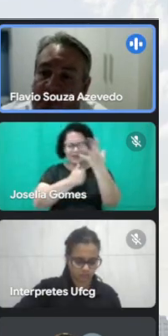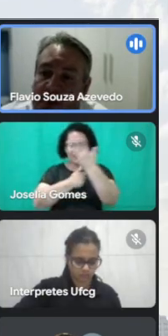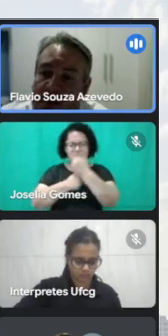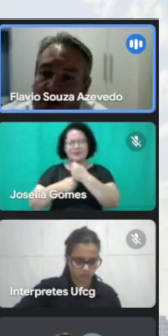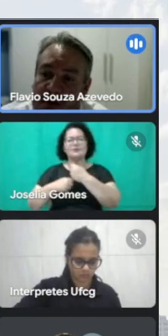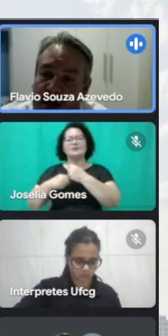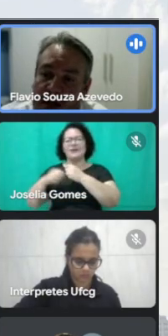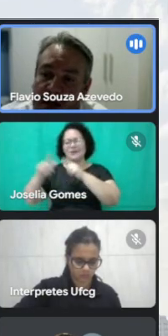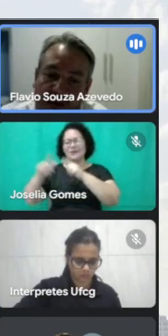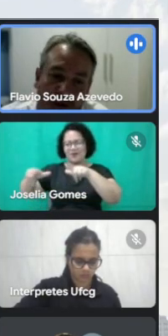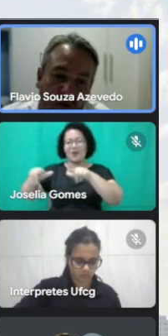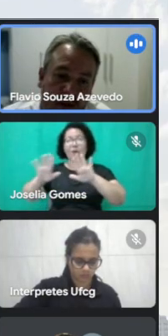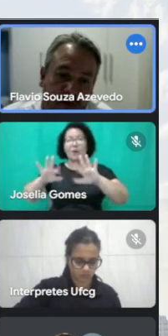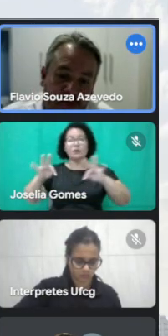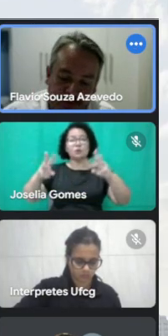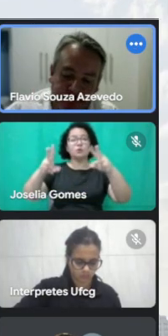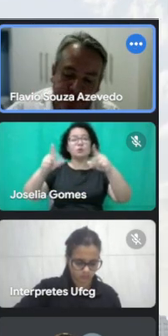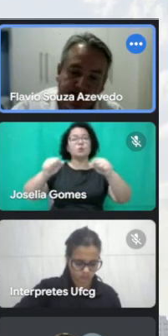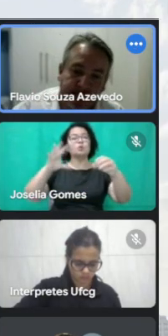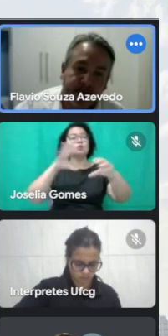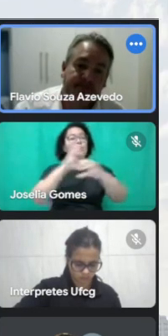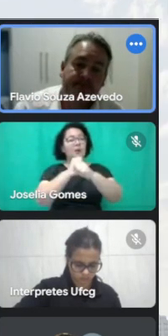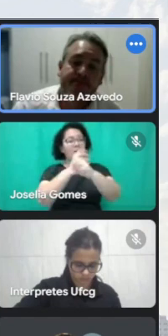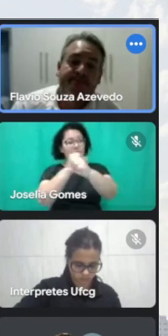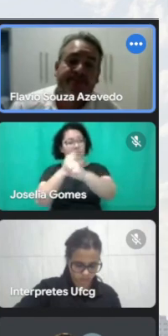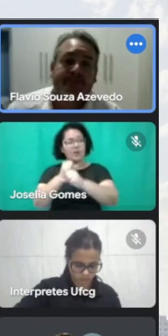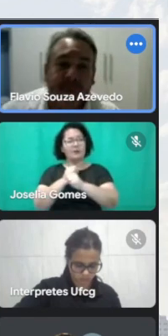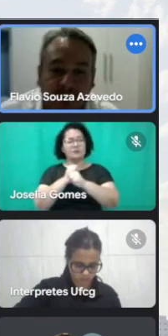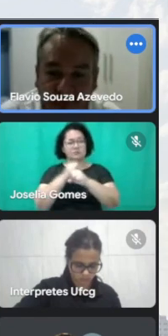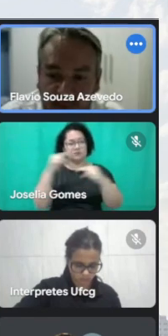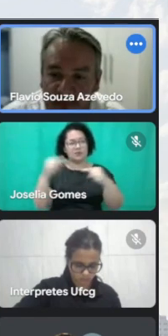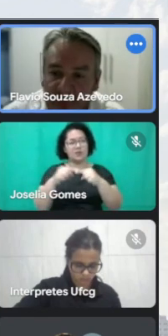calculado em função das suas áreas e seus volumes.